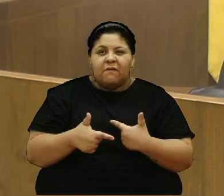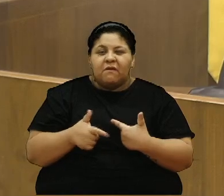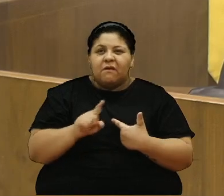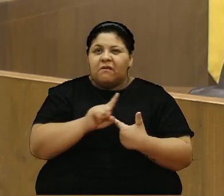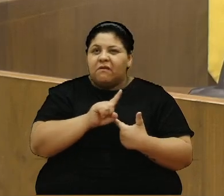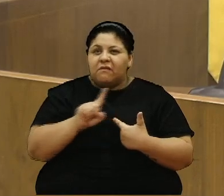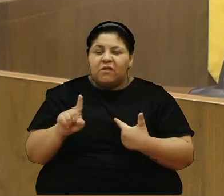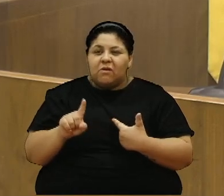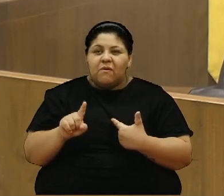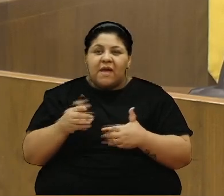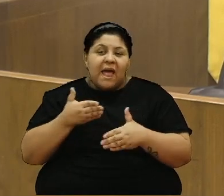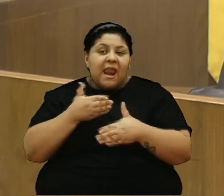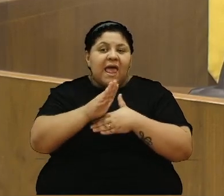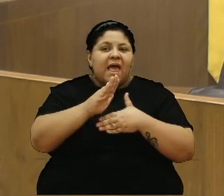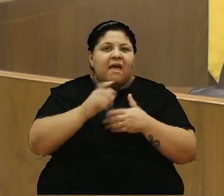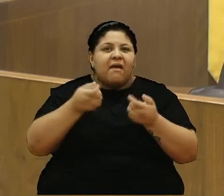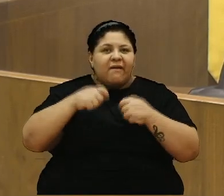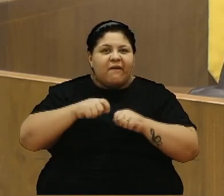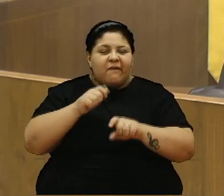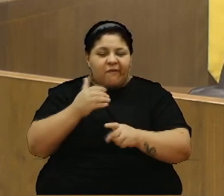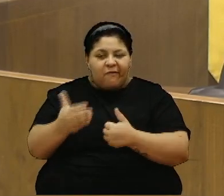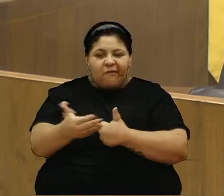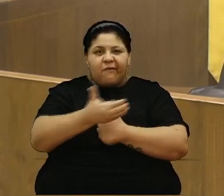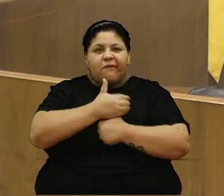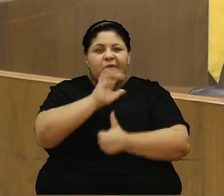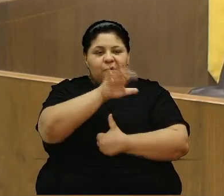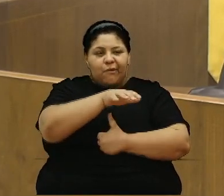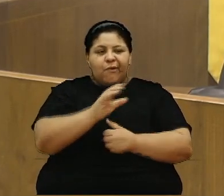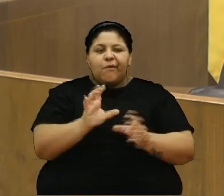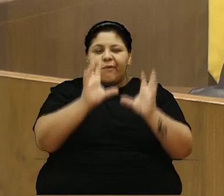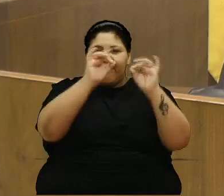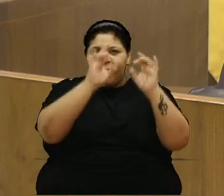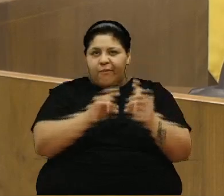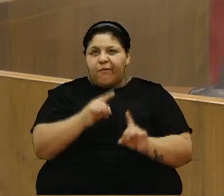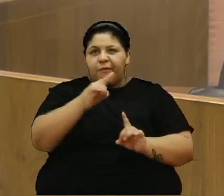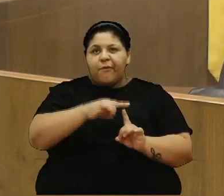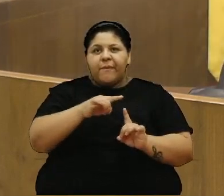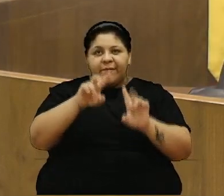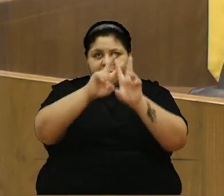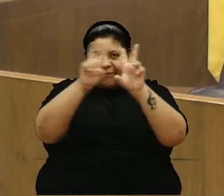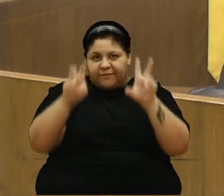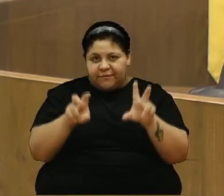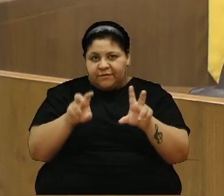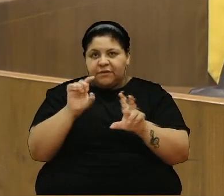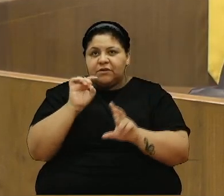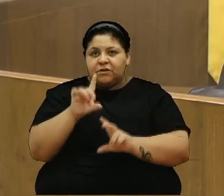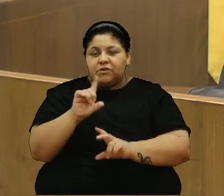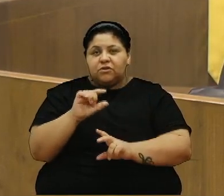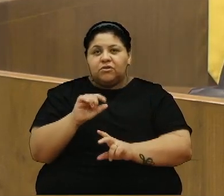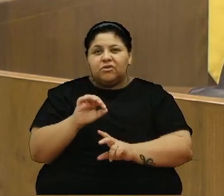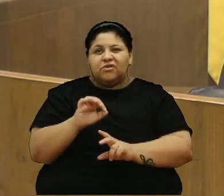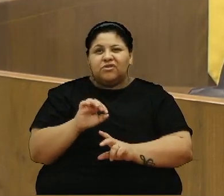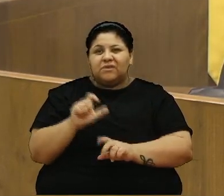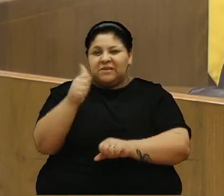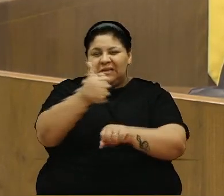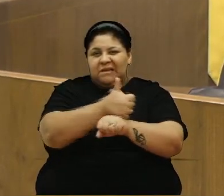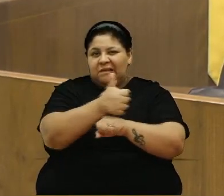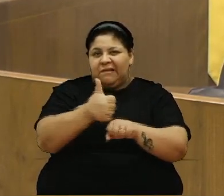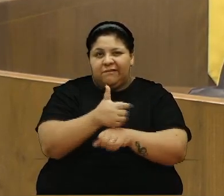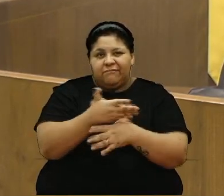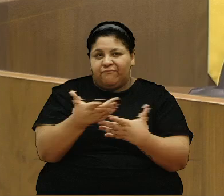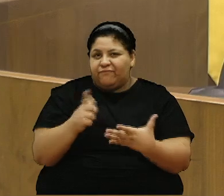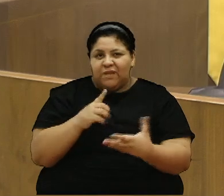daquilo que nós precisamos, e o Conselho Tutelar é um órgão essencial para esse tipo de assunto. Apenas 10 conselheiros na nossa cidade é